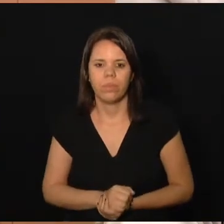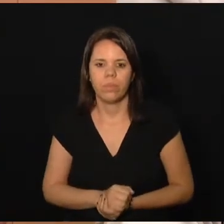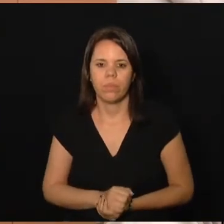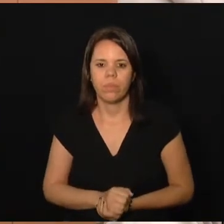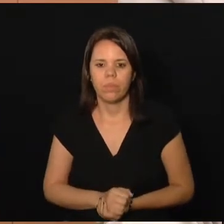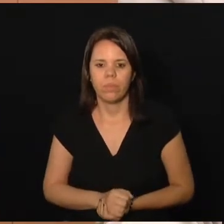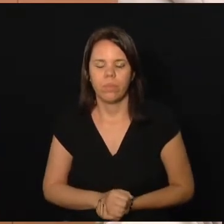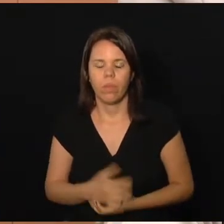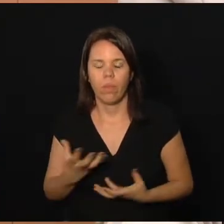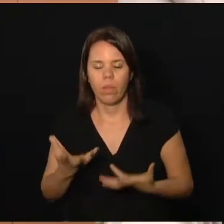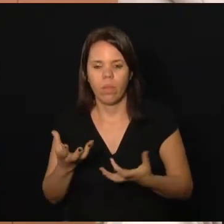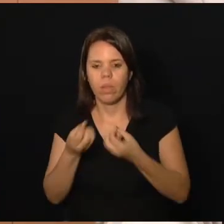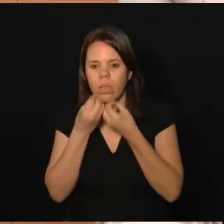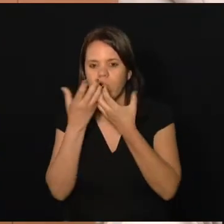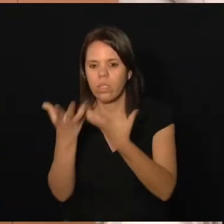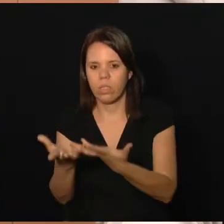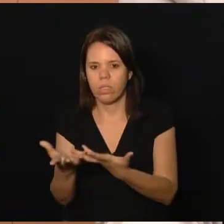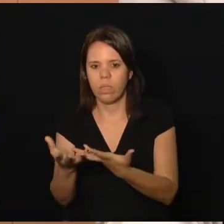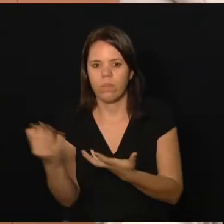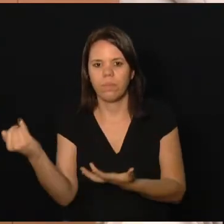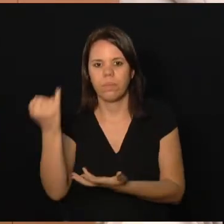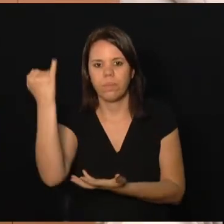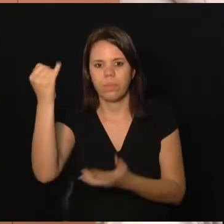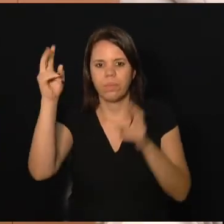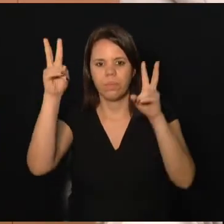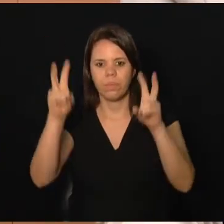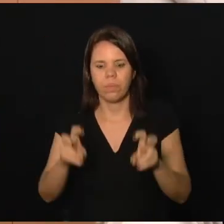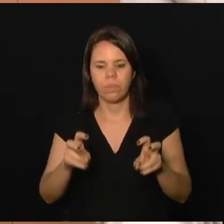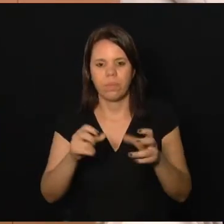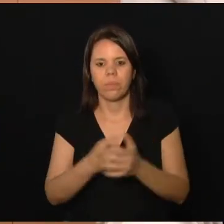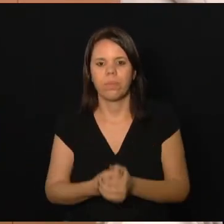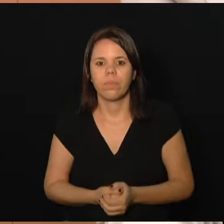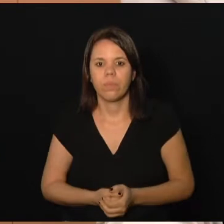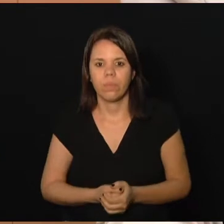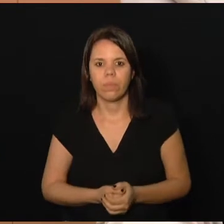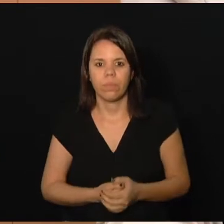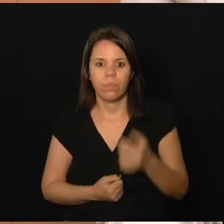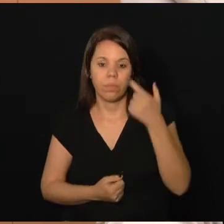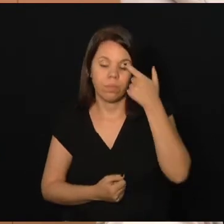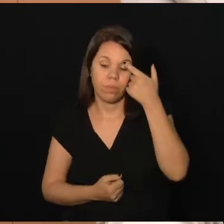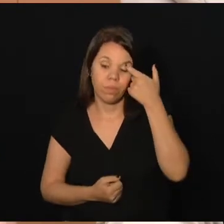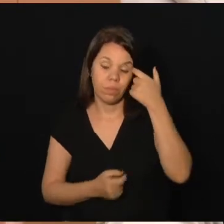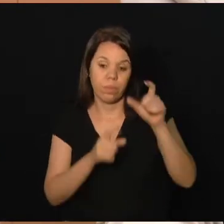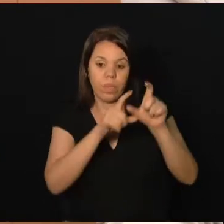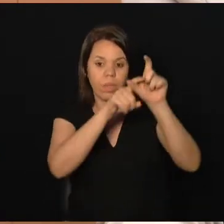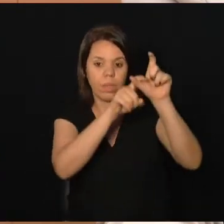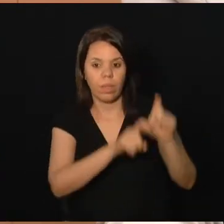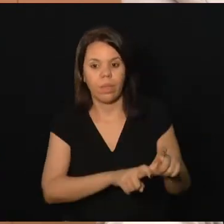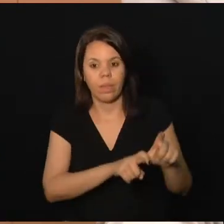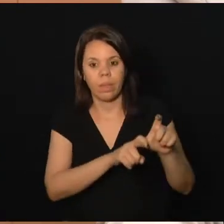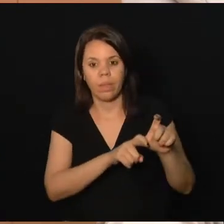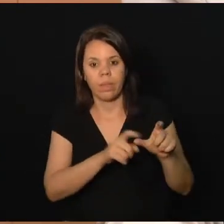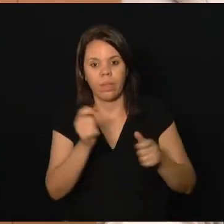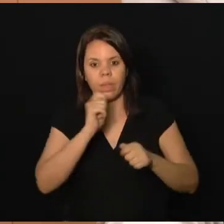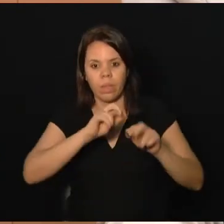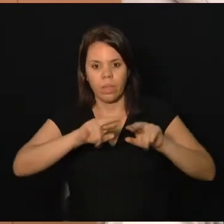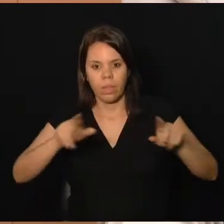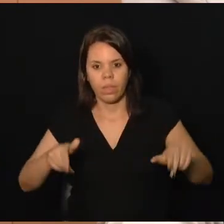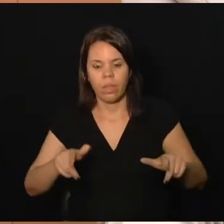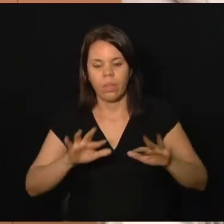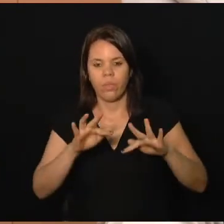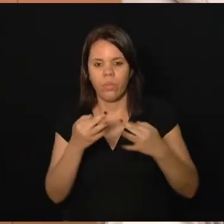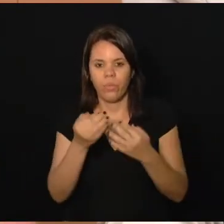eu queria dizer que importante esse tema, né? A questão da dependência química no ambiente familiar,